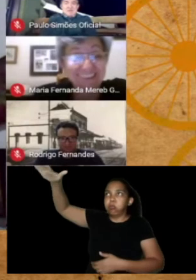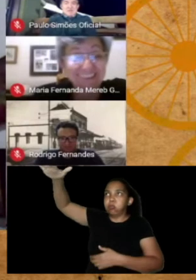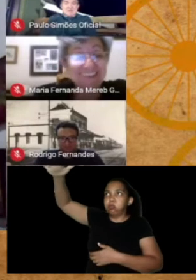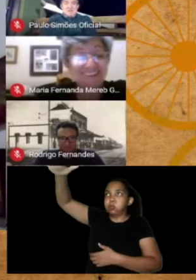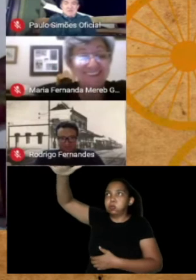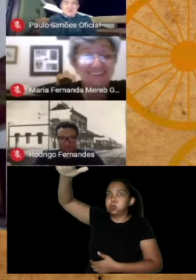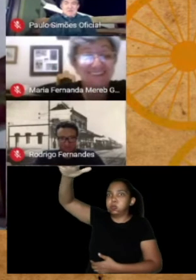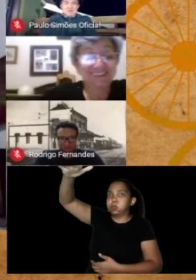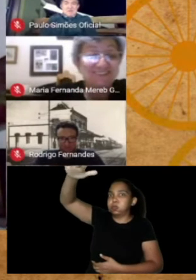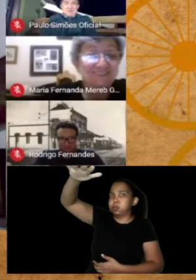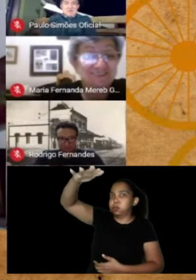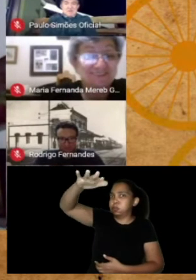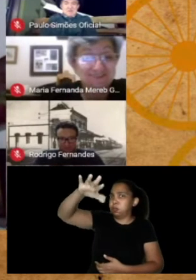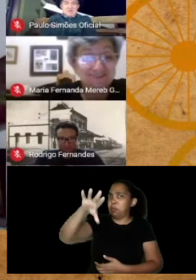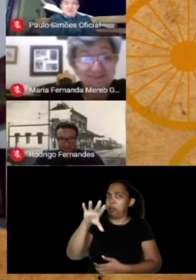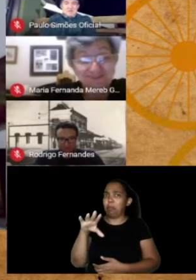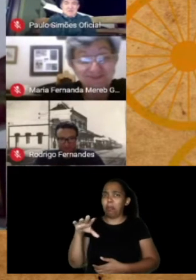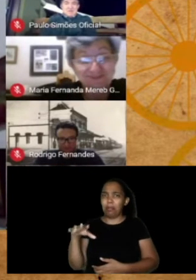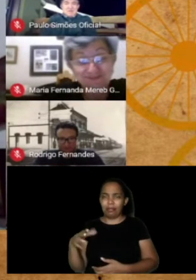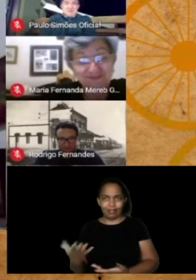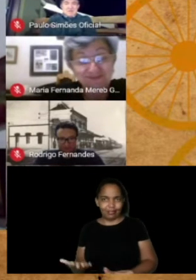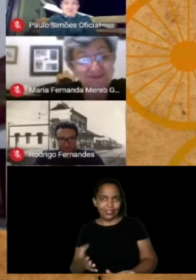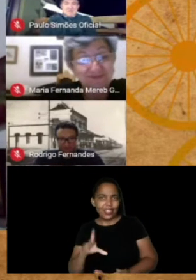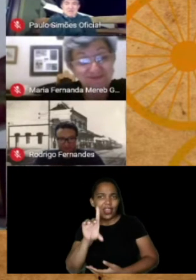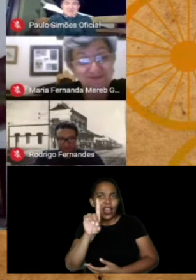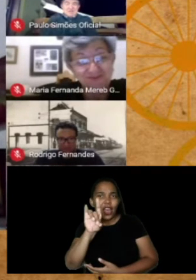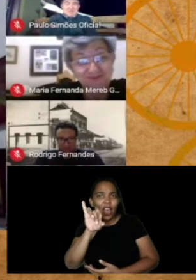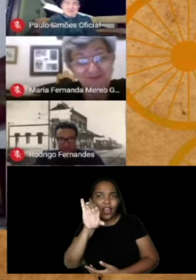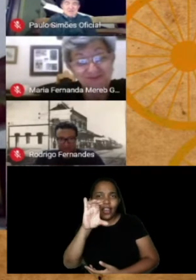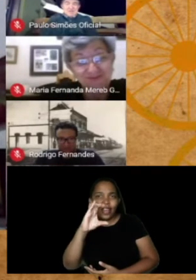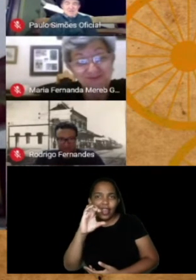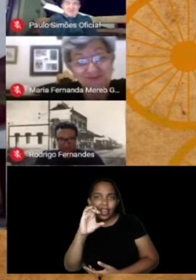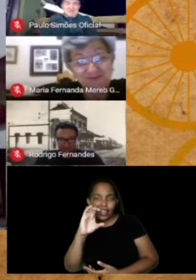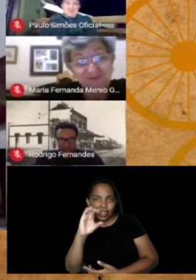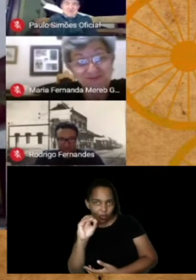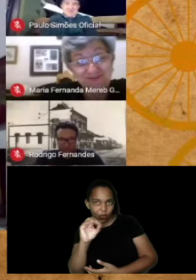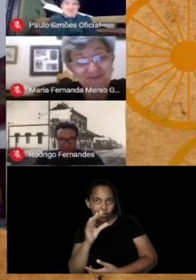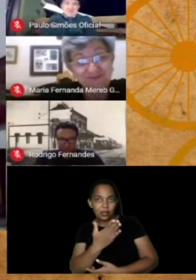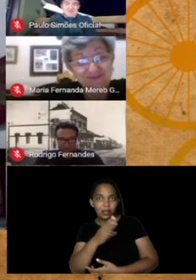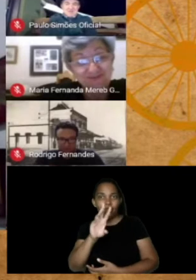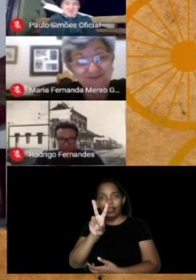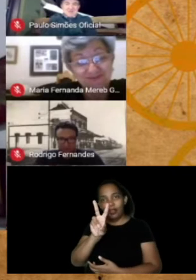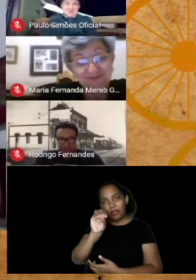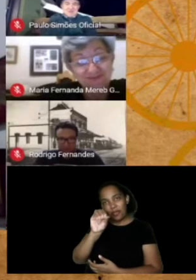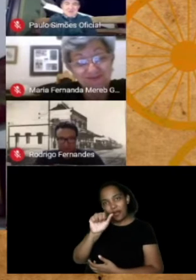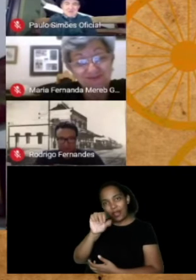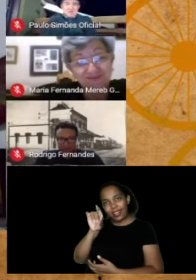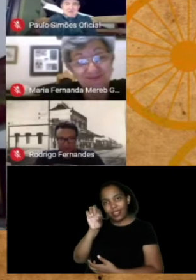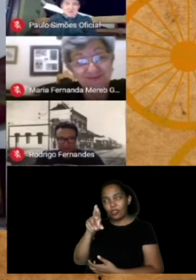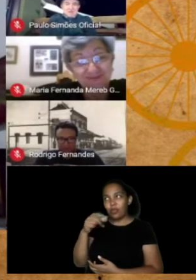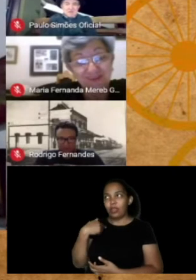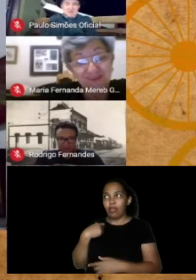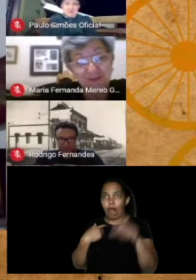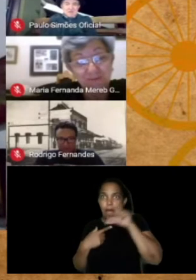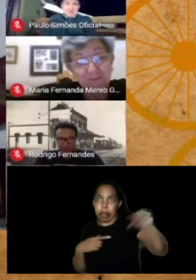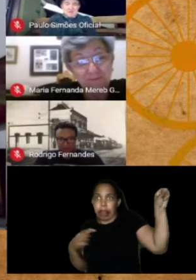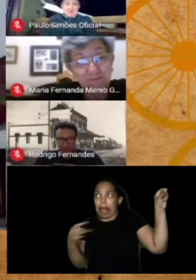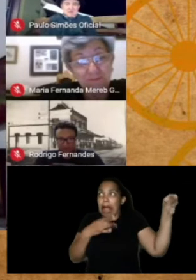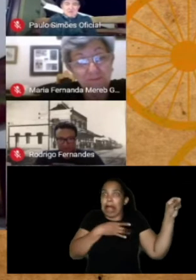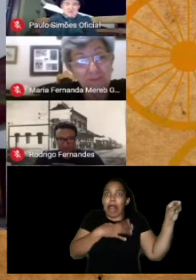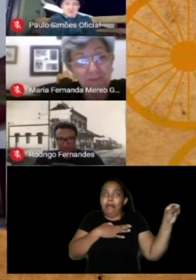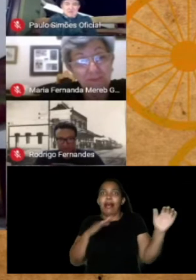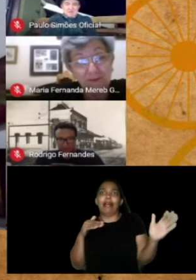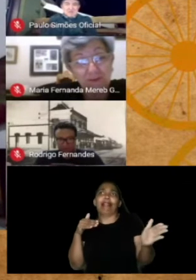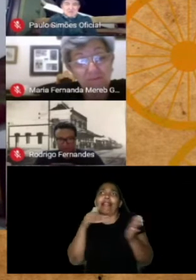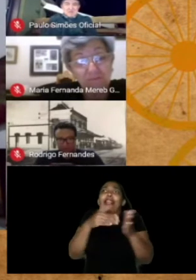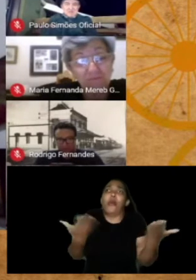famosa descida do disco voador, né, em 82. Saí correndo, estou correndo até hoje do disco voador, né? E também estou correndo